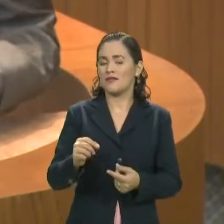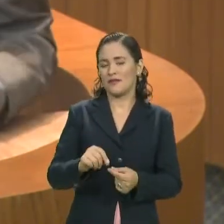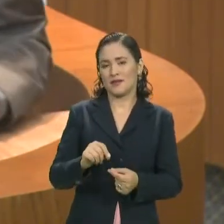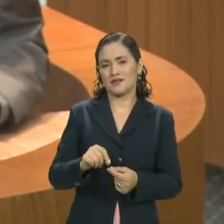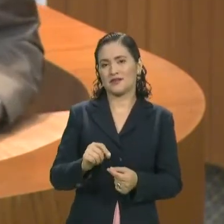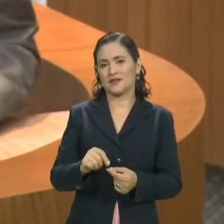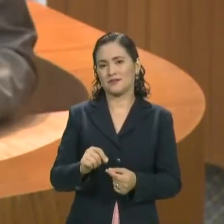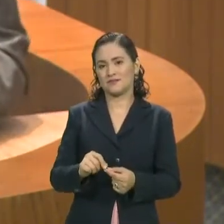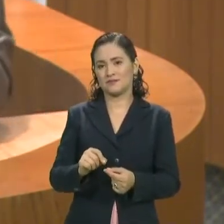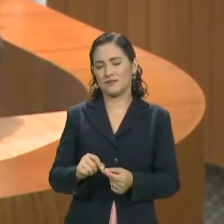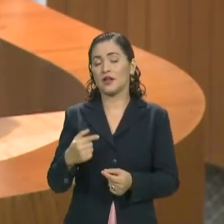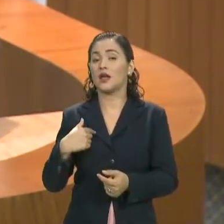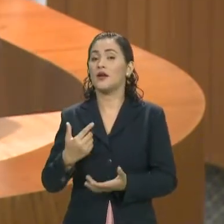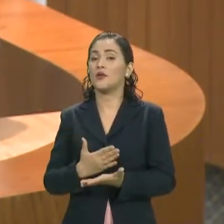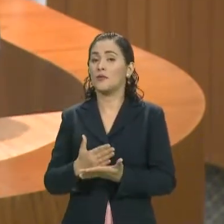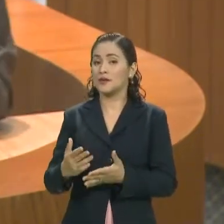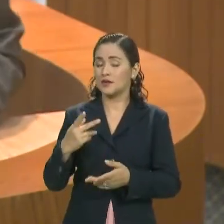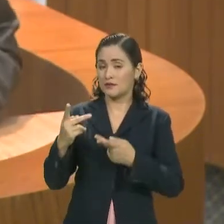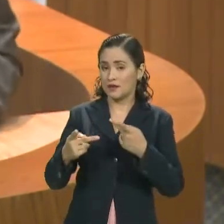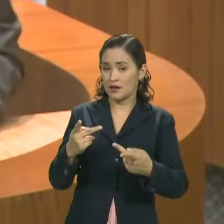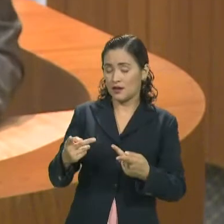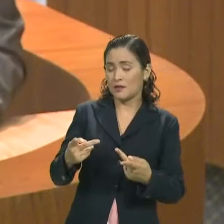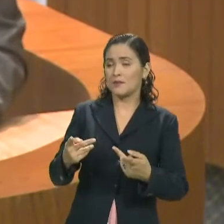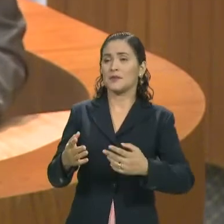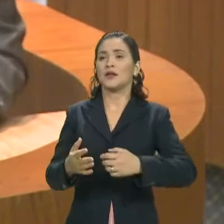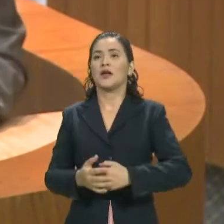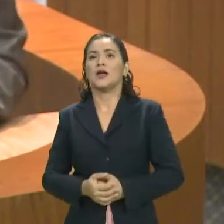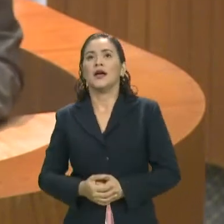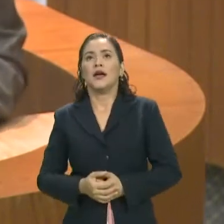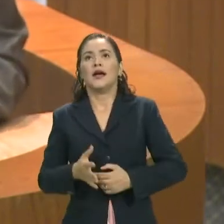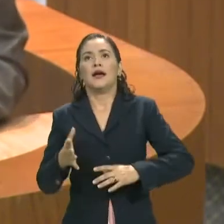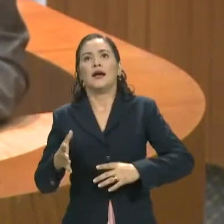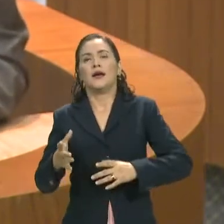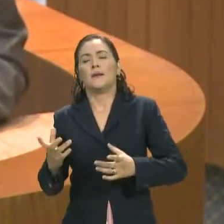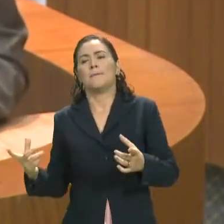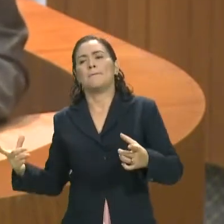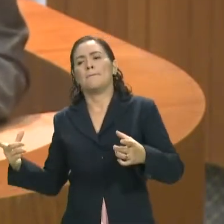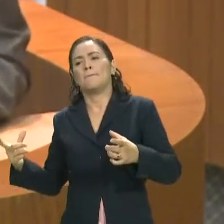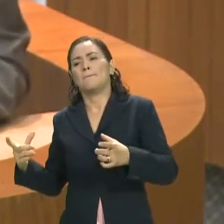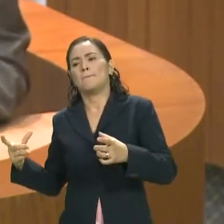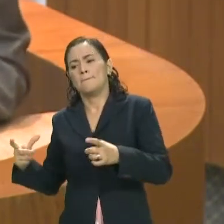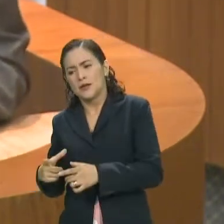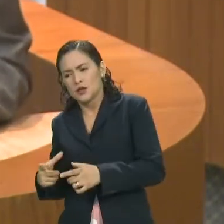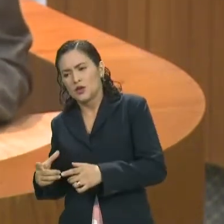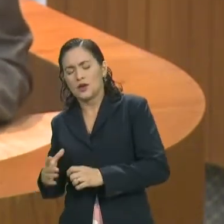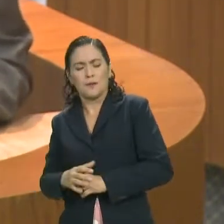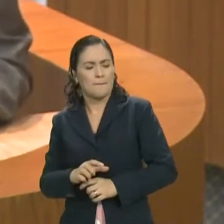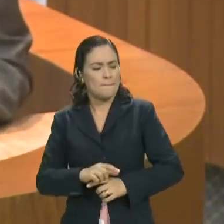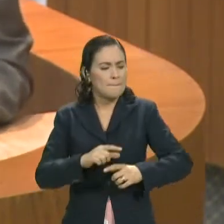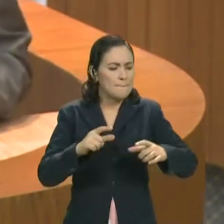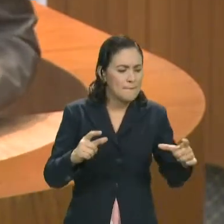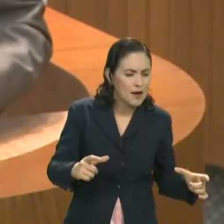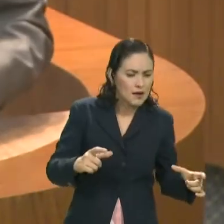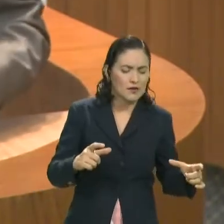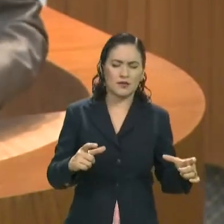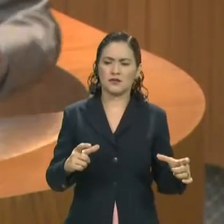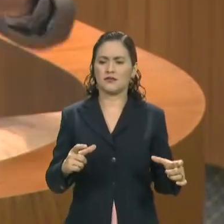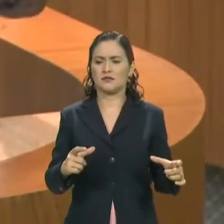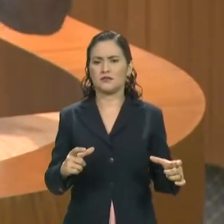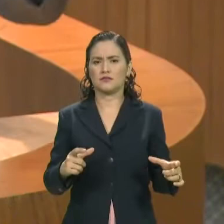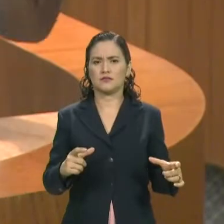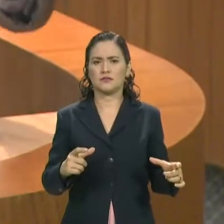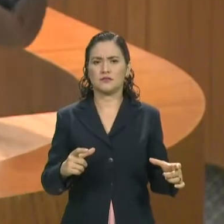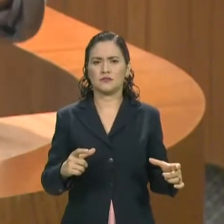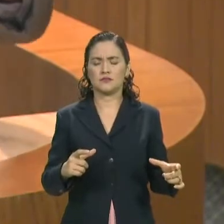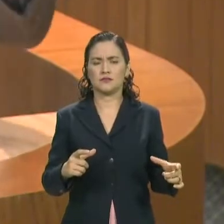oposição, maioria e minoria. E disse, Adriano, que desde a época do vitorinismo não